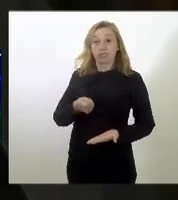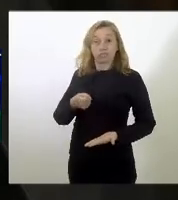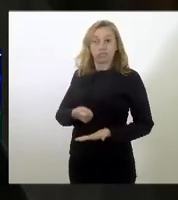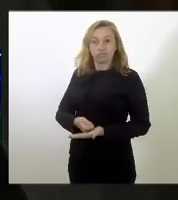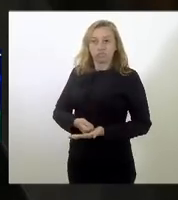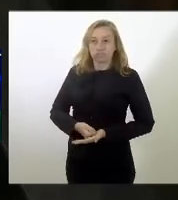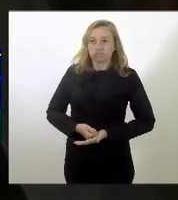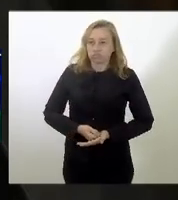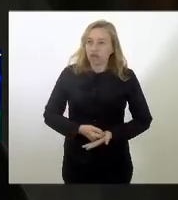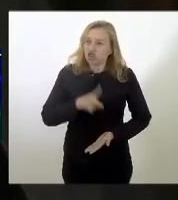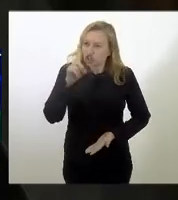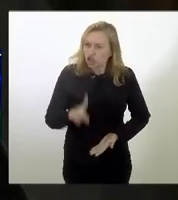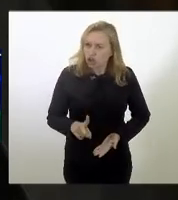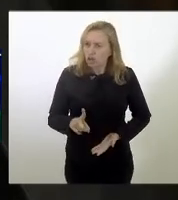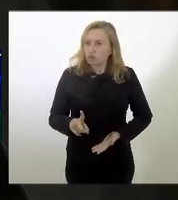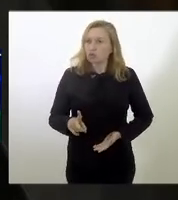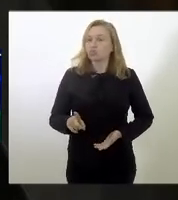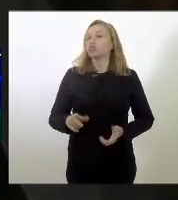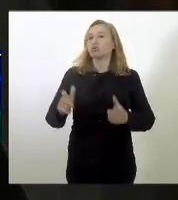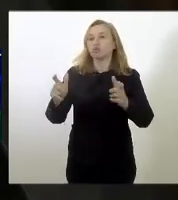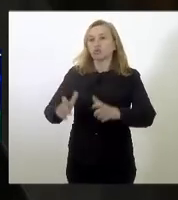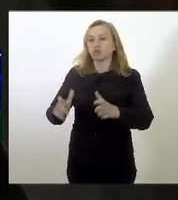pública